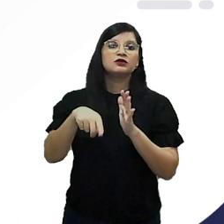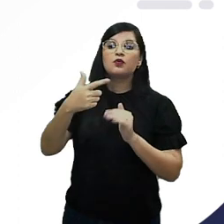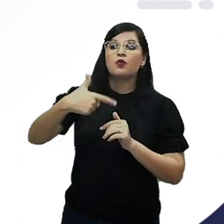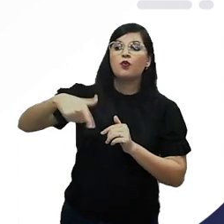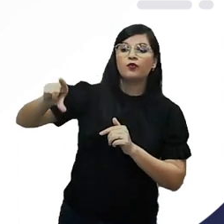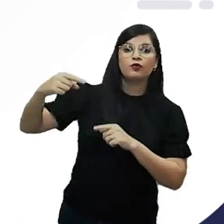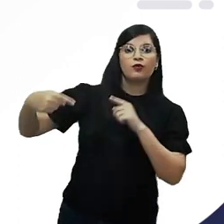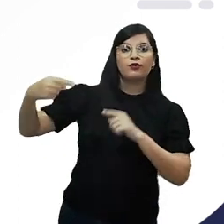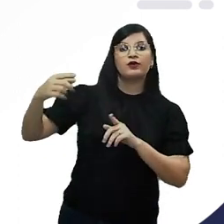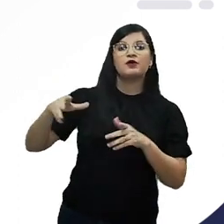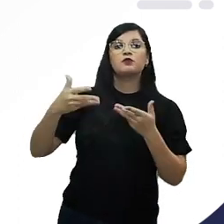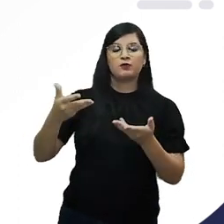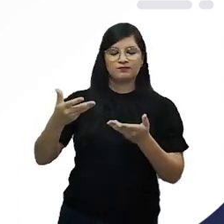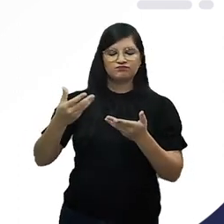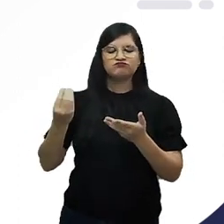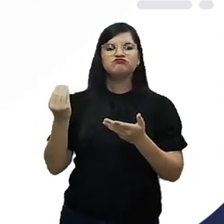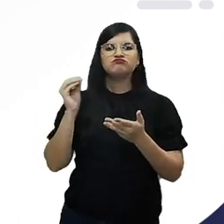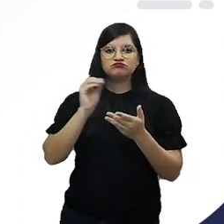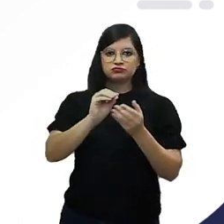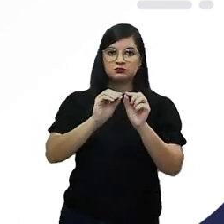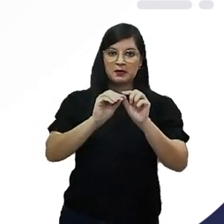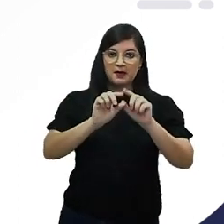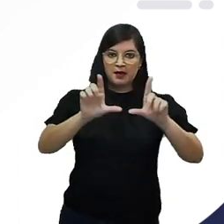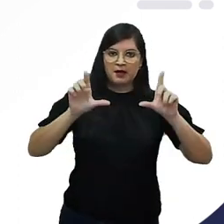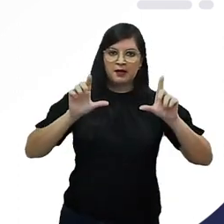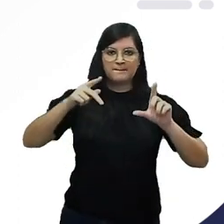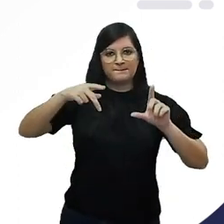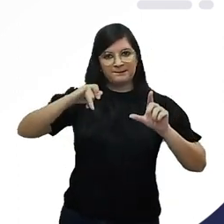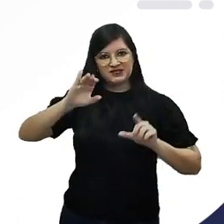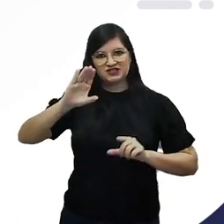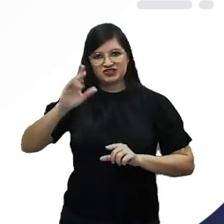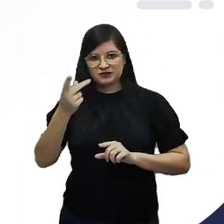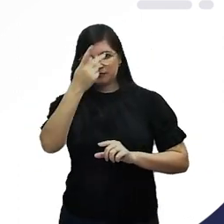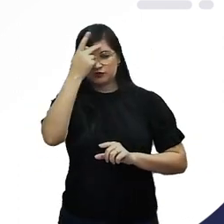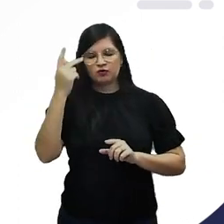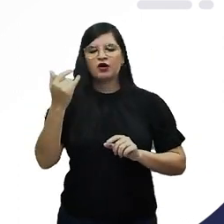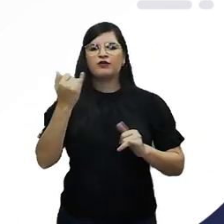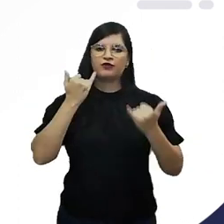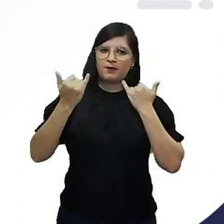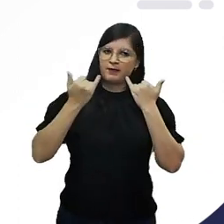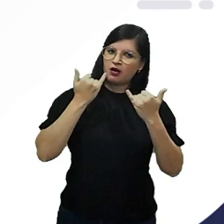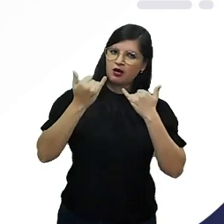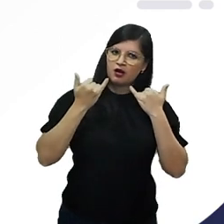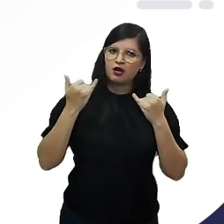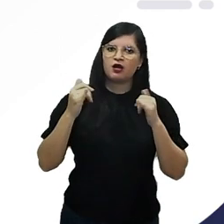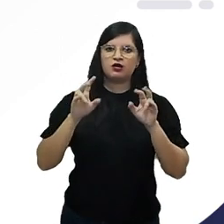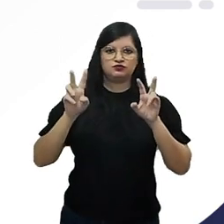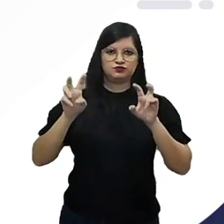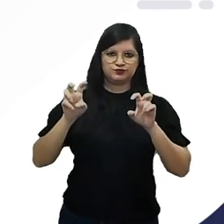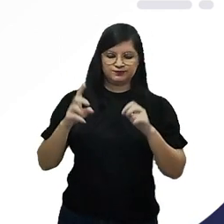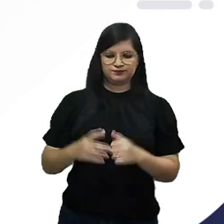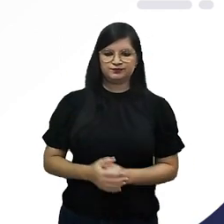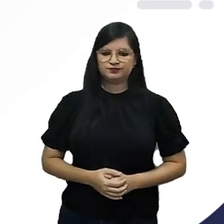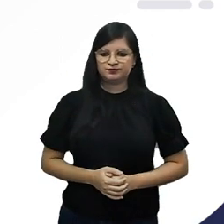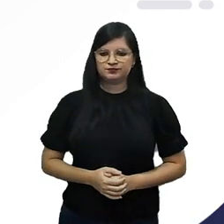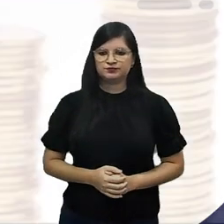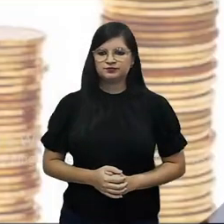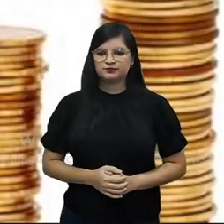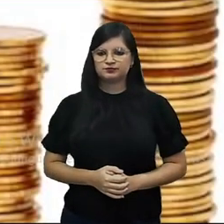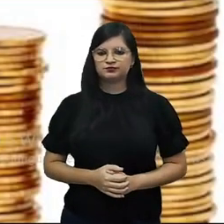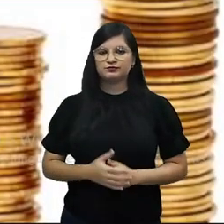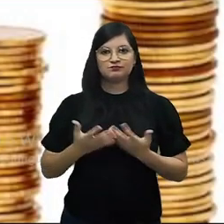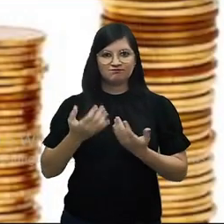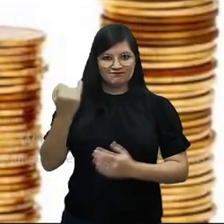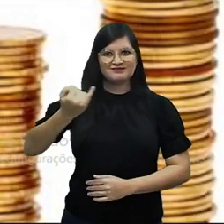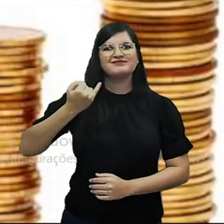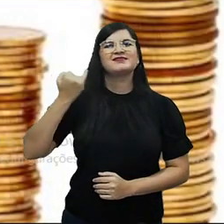você apresentar isso dentro de um pitch, também pode ser bacana para as pessoas poderem ficar informadas sobre esse ponto. Algo